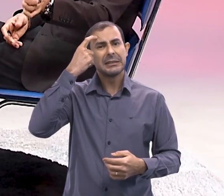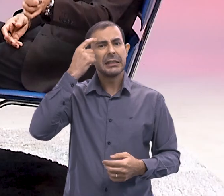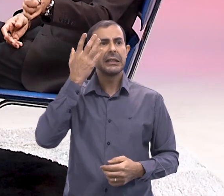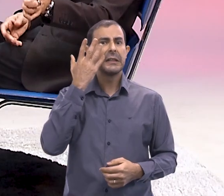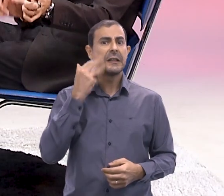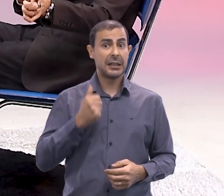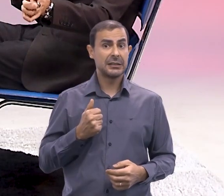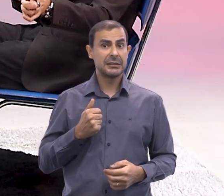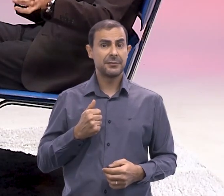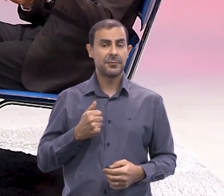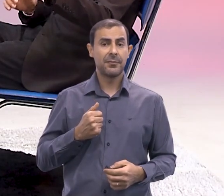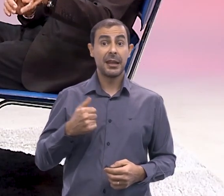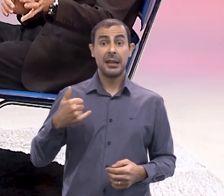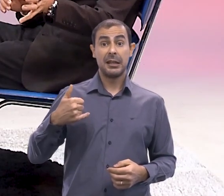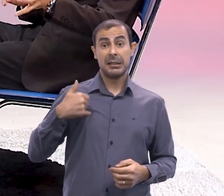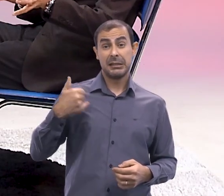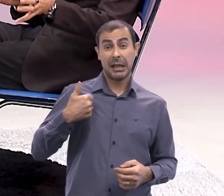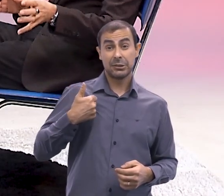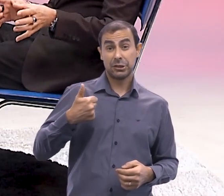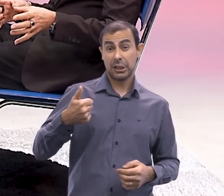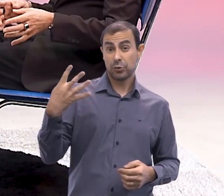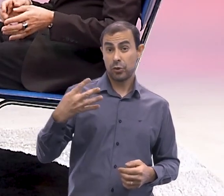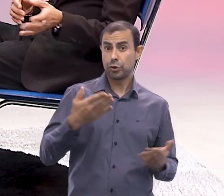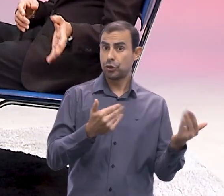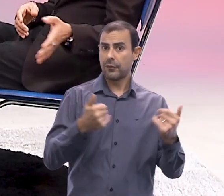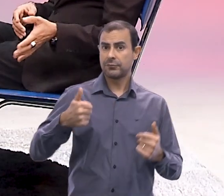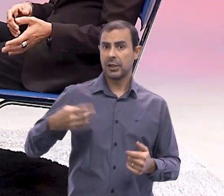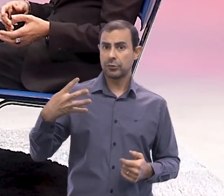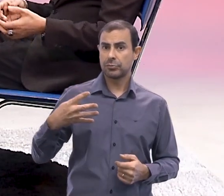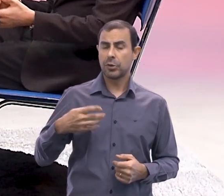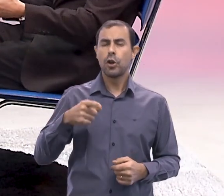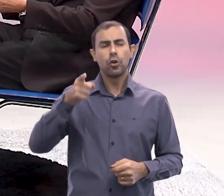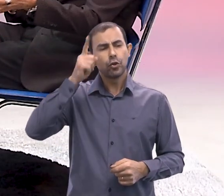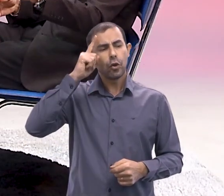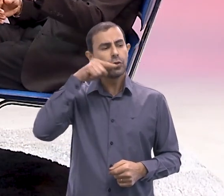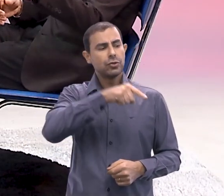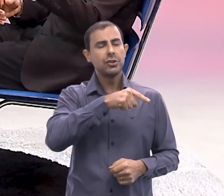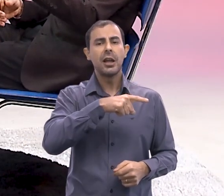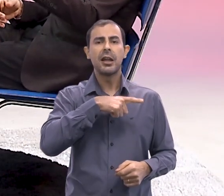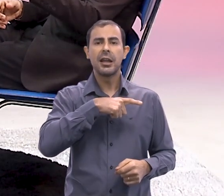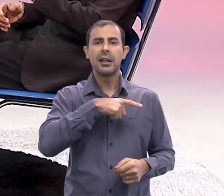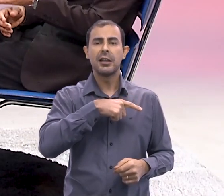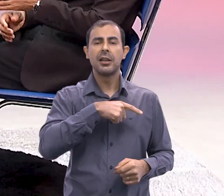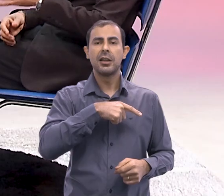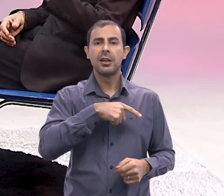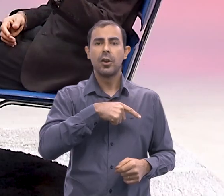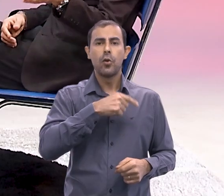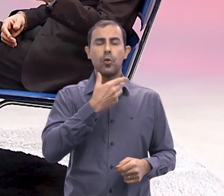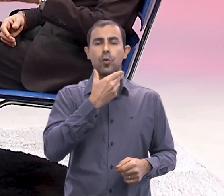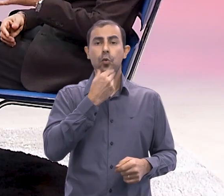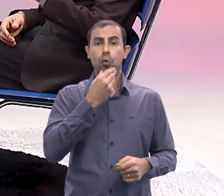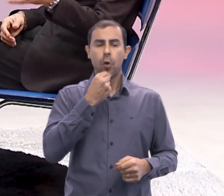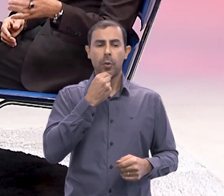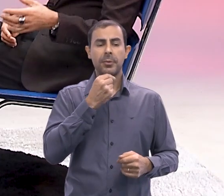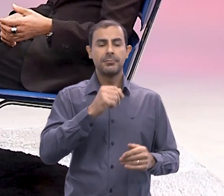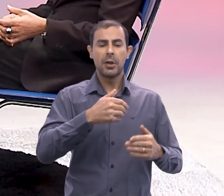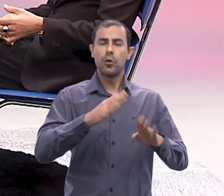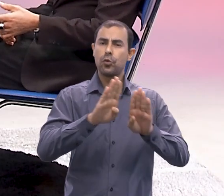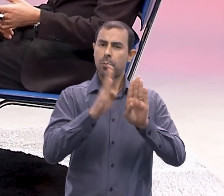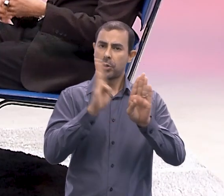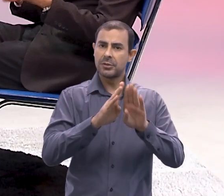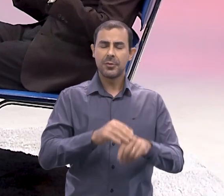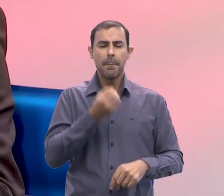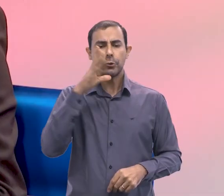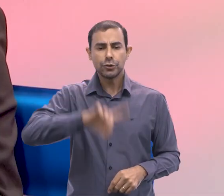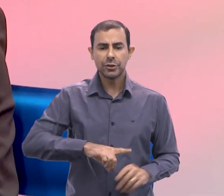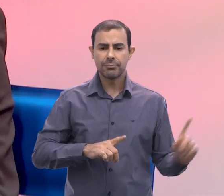um porteiro numa escola privada, particular, os pais deixam. O porteiro todo dia conversa com ela, bom dia, bom dia, bom dia.